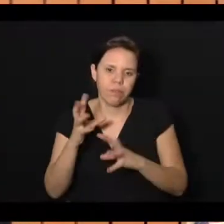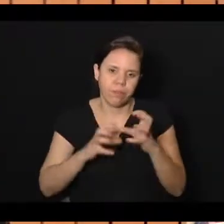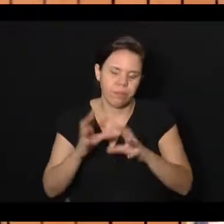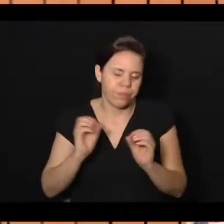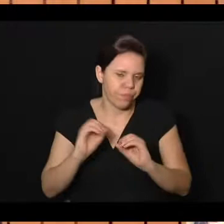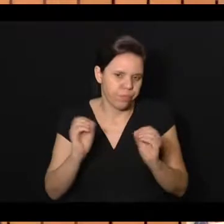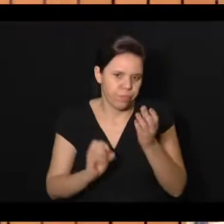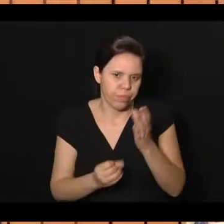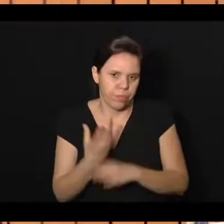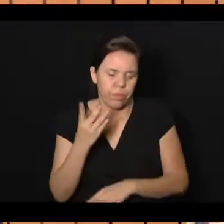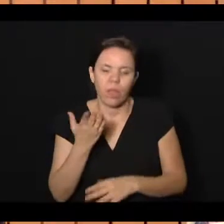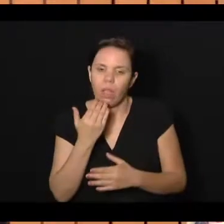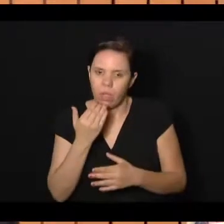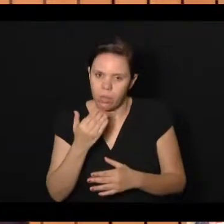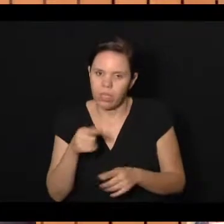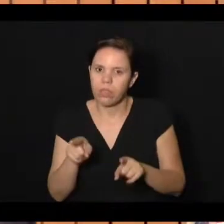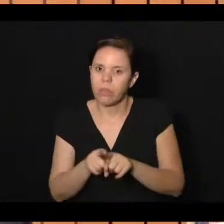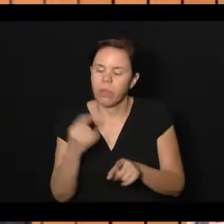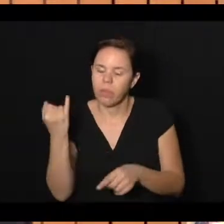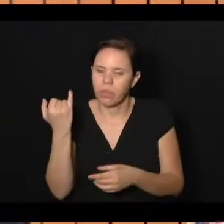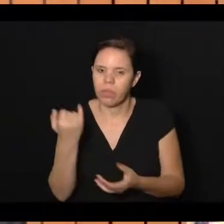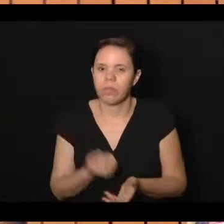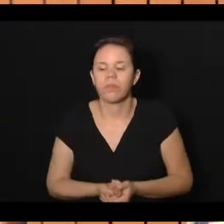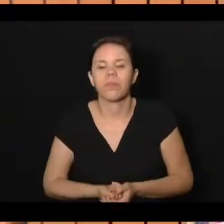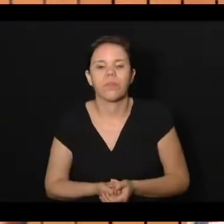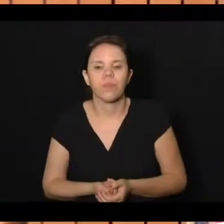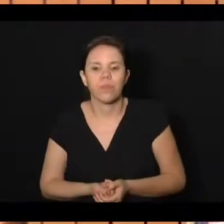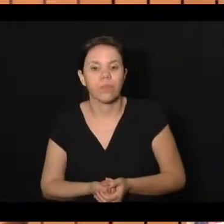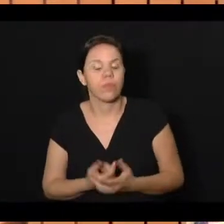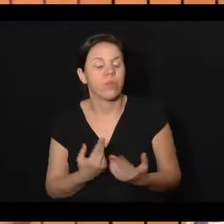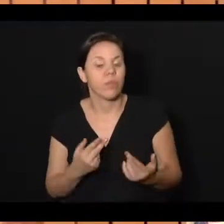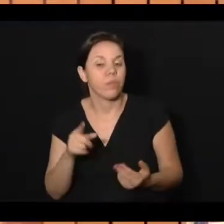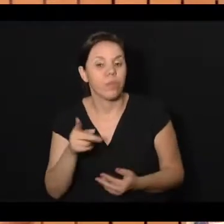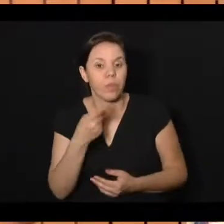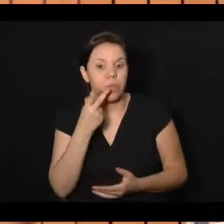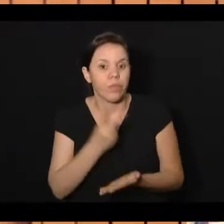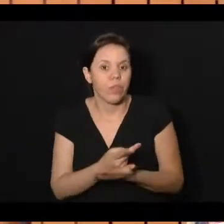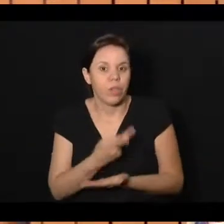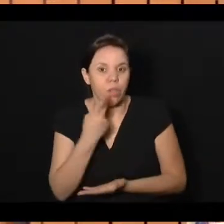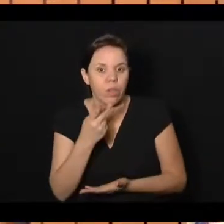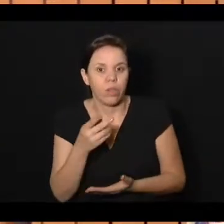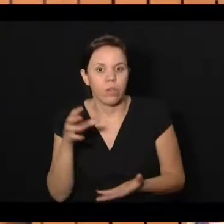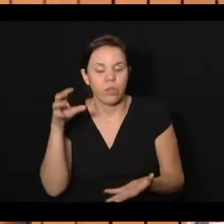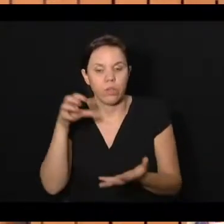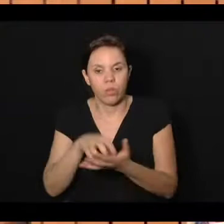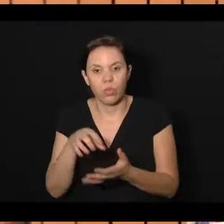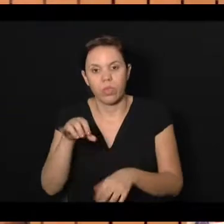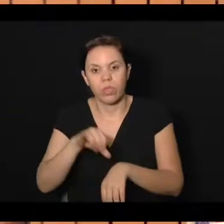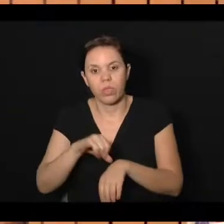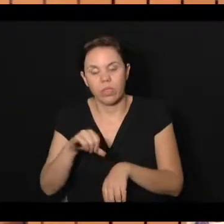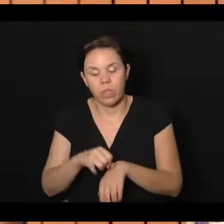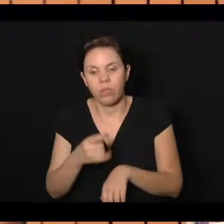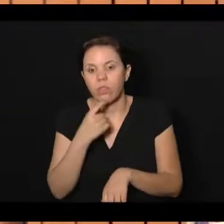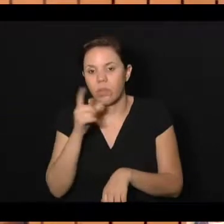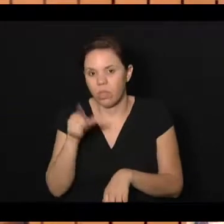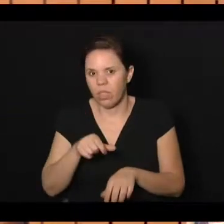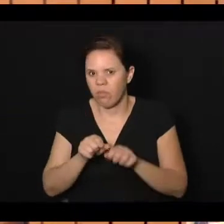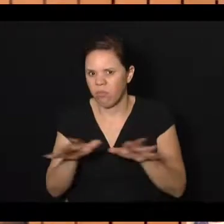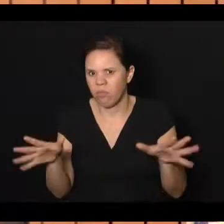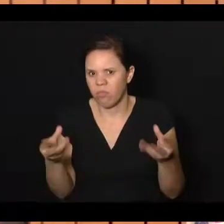a alimentação também é importante só que o como você mesmo relatou no centro de campinas a gente tem uma super distribuição